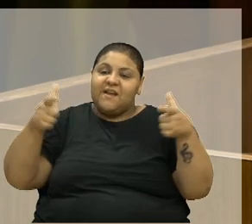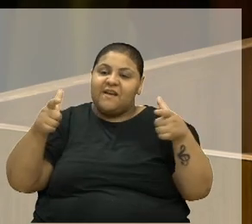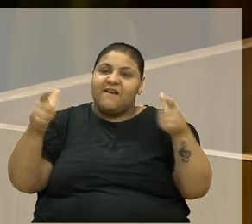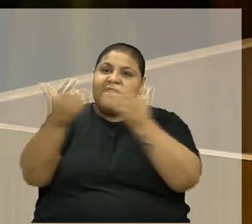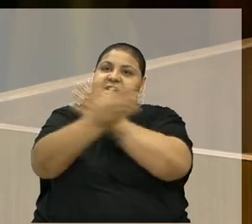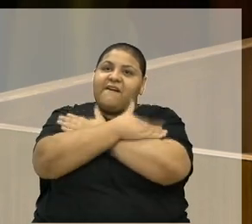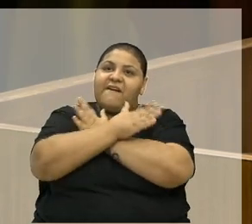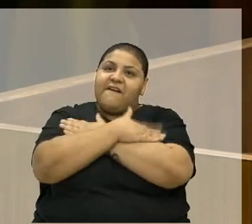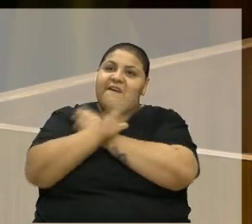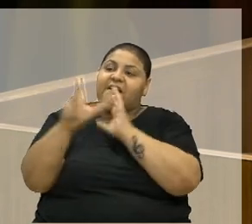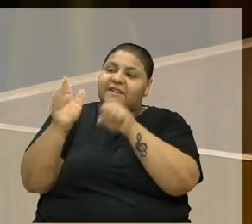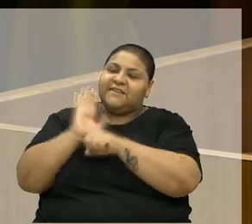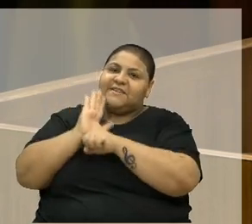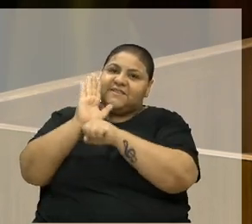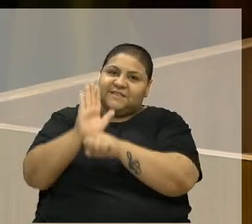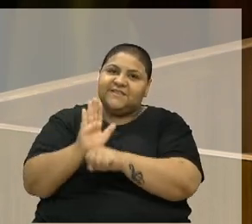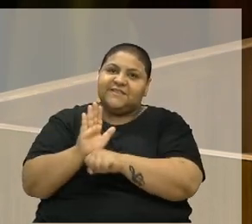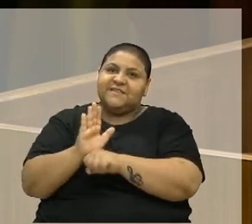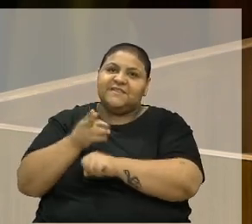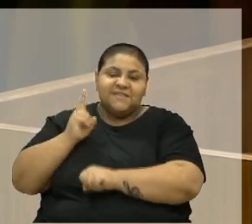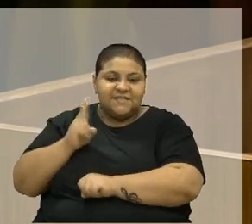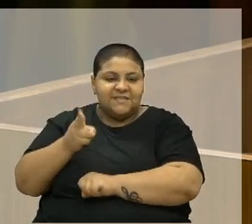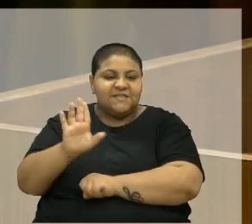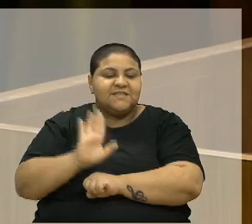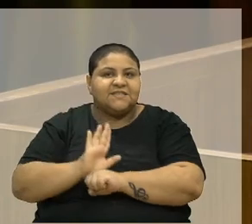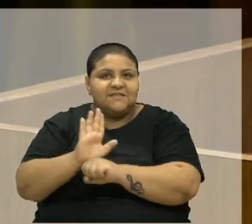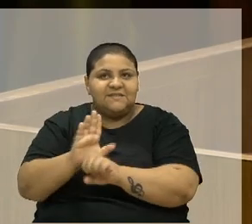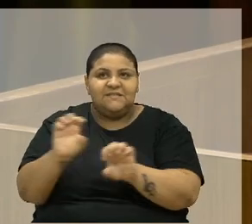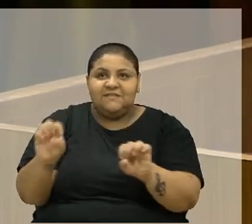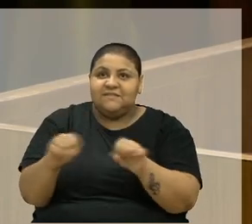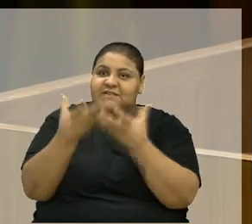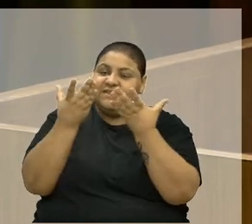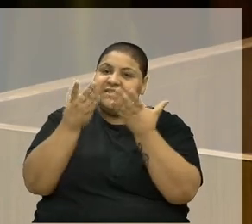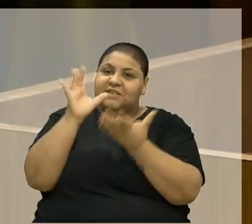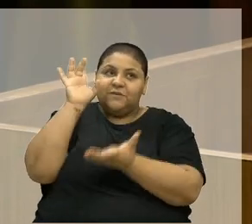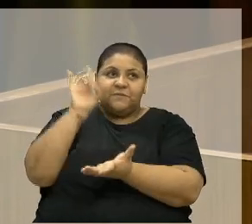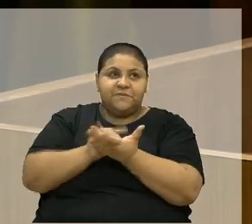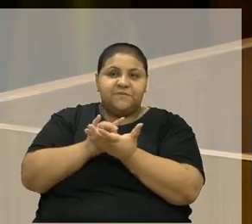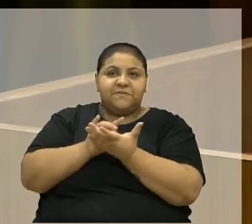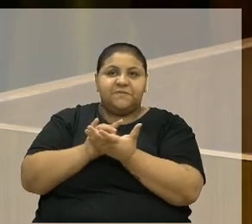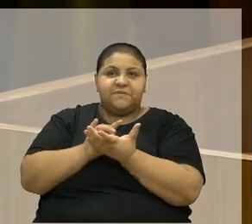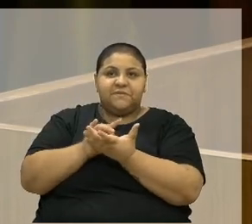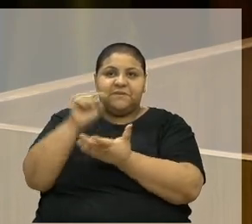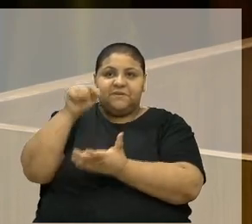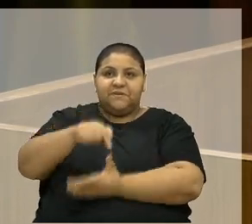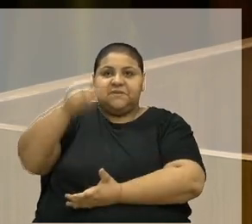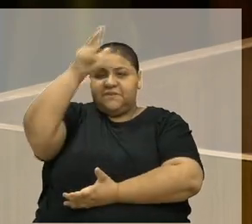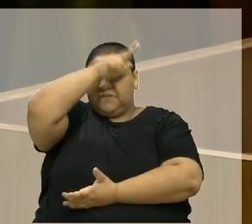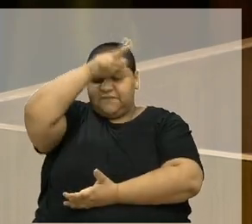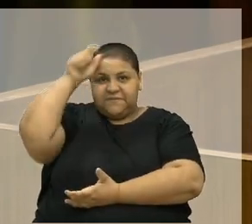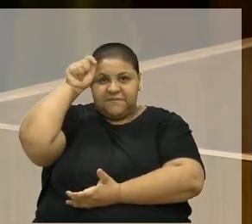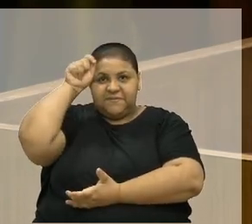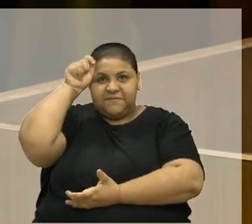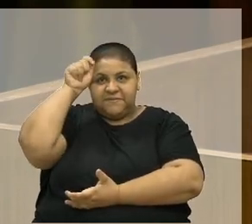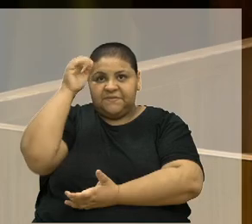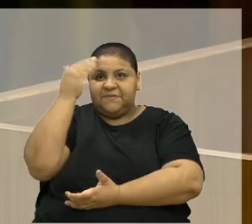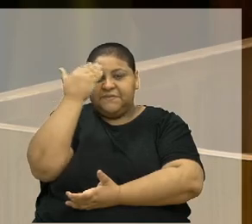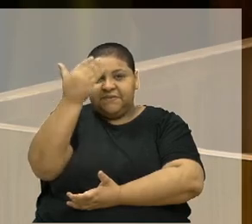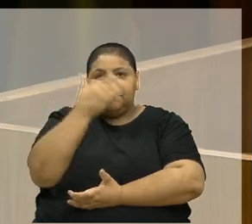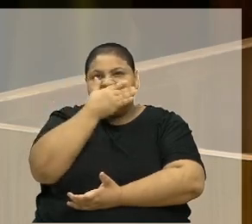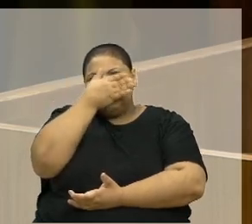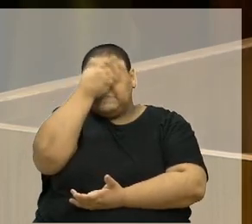aqueles que colaboraram e que colaboram né para que esse evento se cons lide cada vez mais aqui no município de Caxias do Sul muito